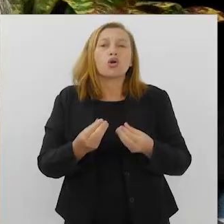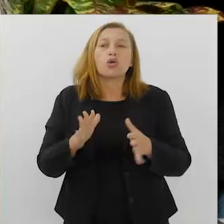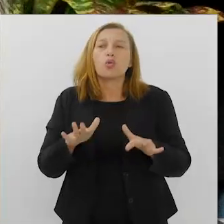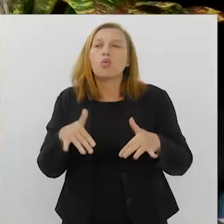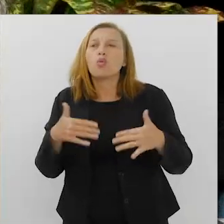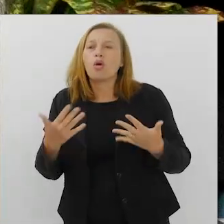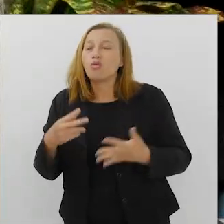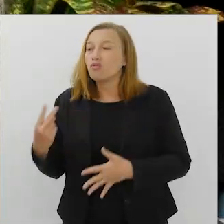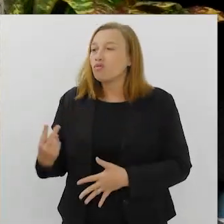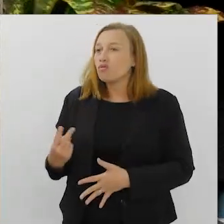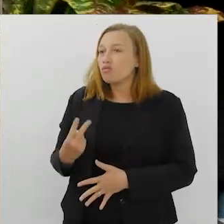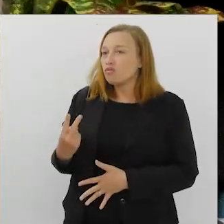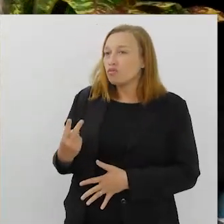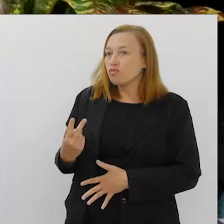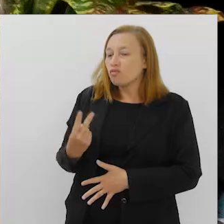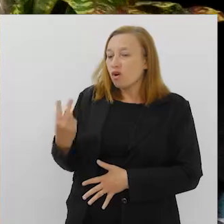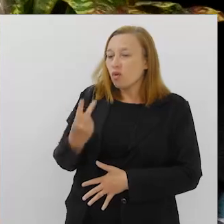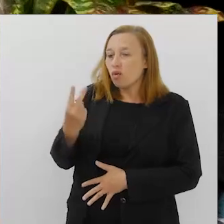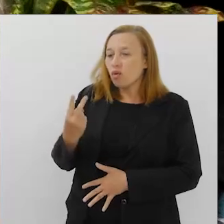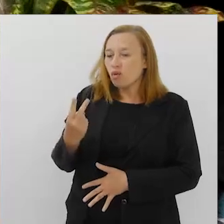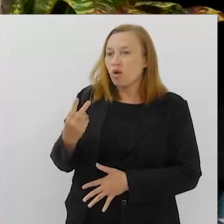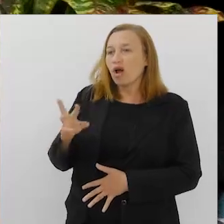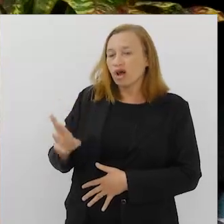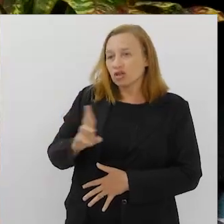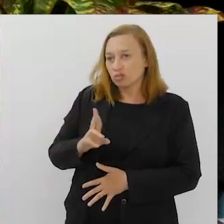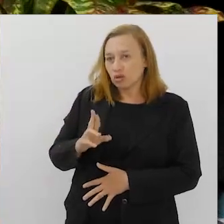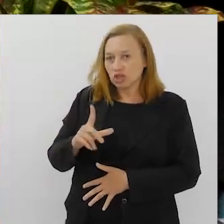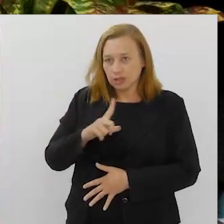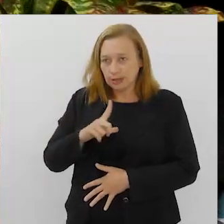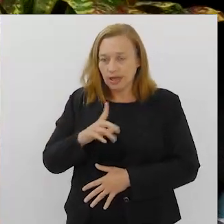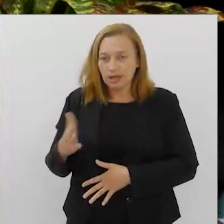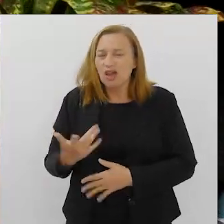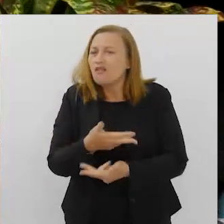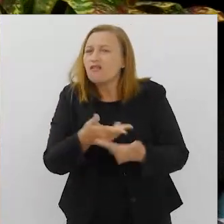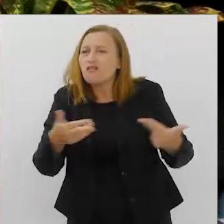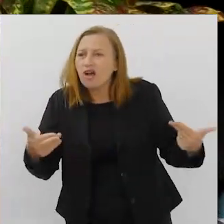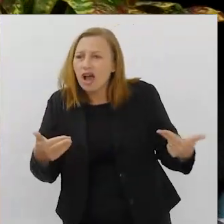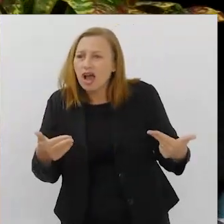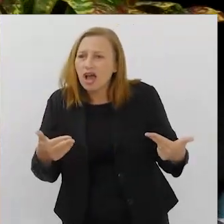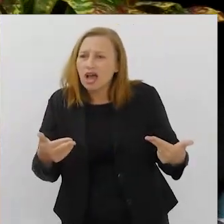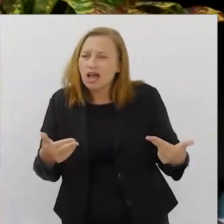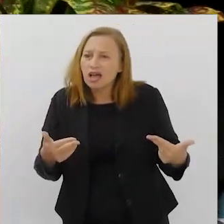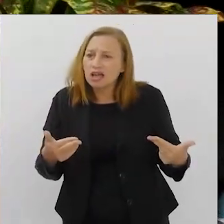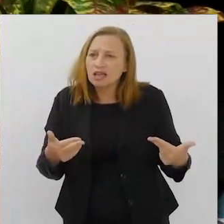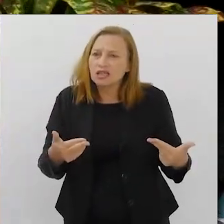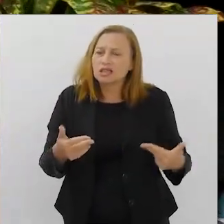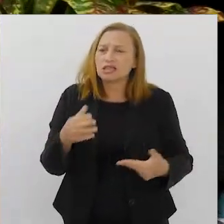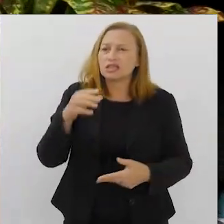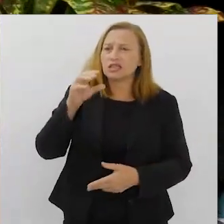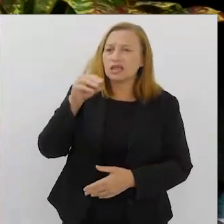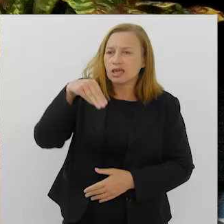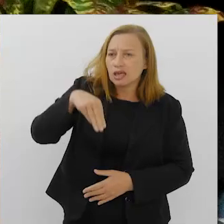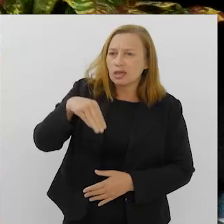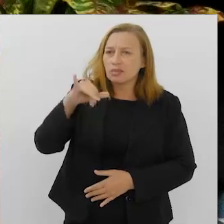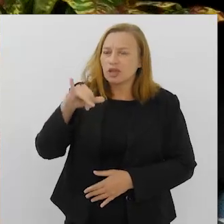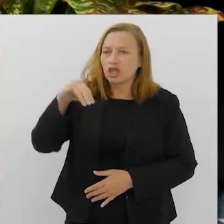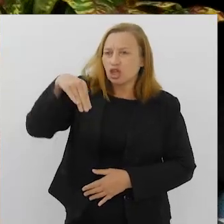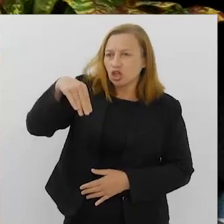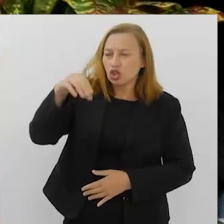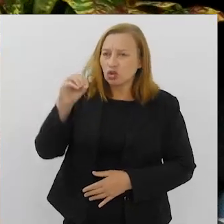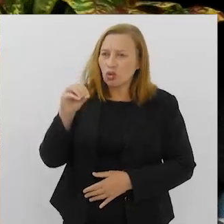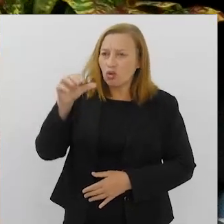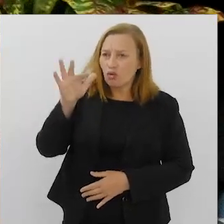retorno que os idosos te dão lá no TSE ao final? Porque falam que vem várias endorfinas e serotoninas. Como é que